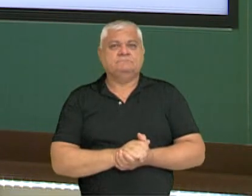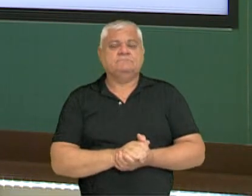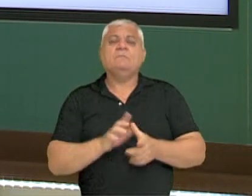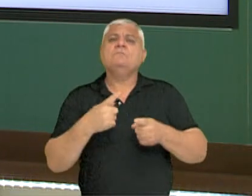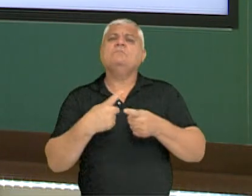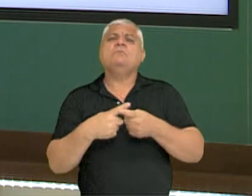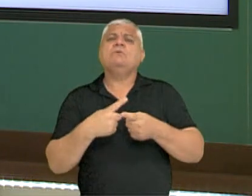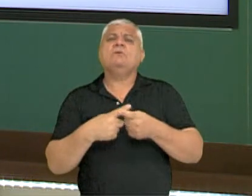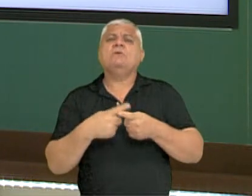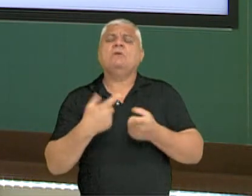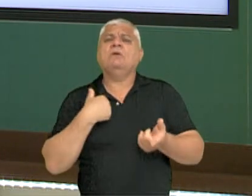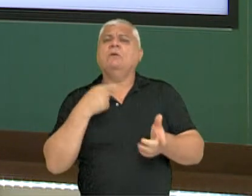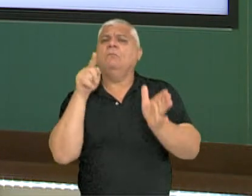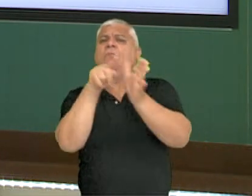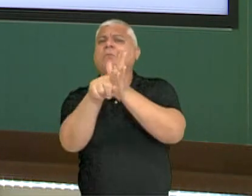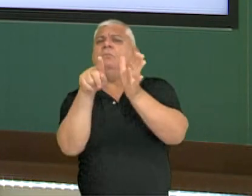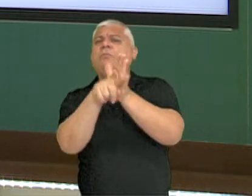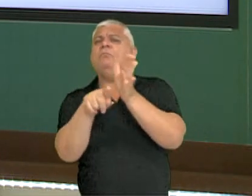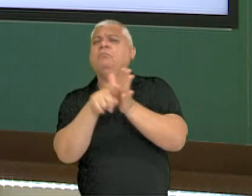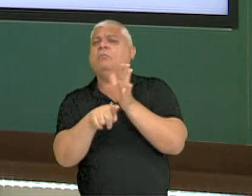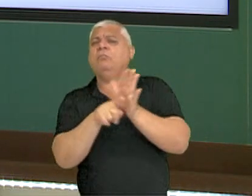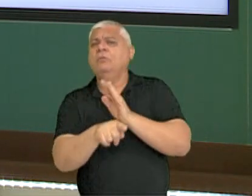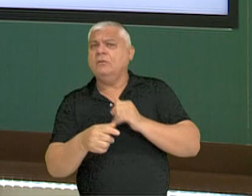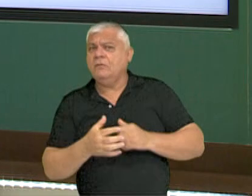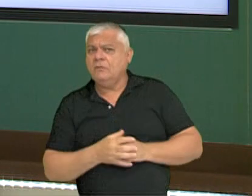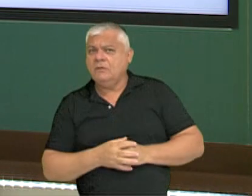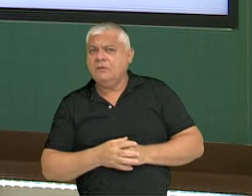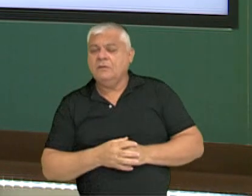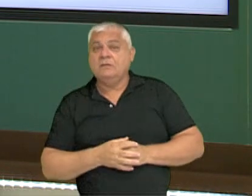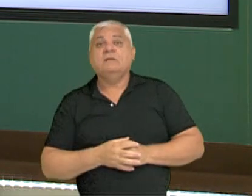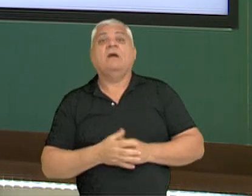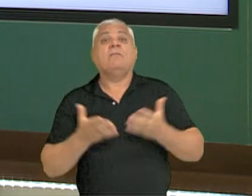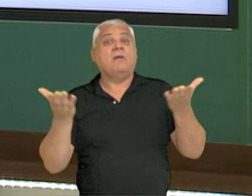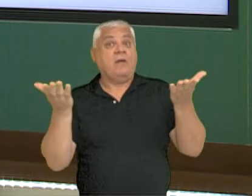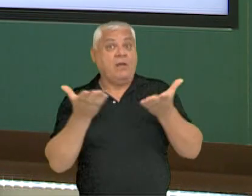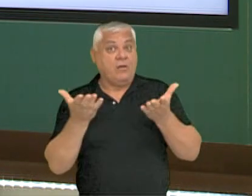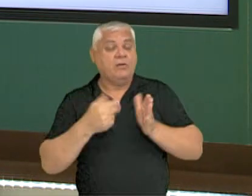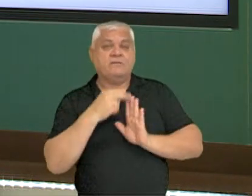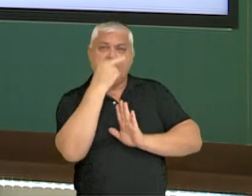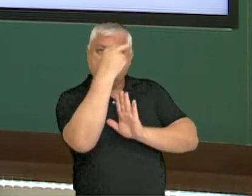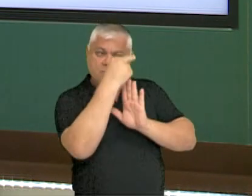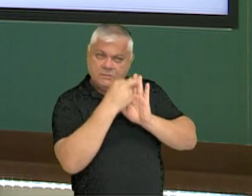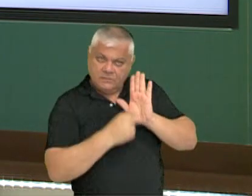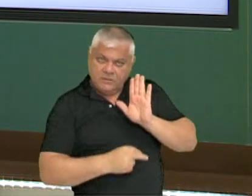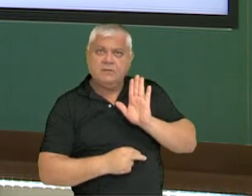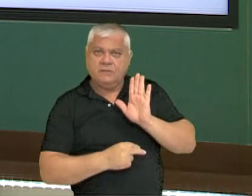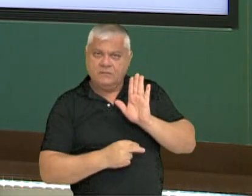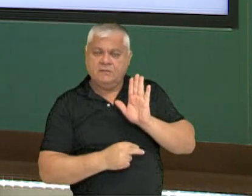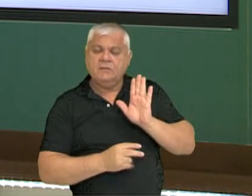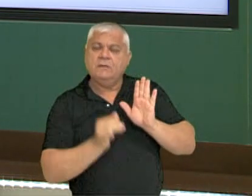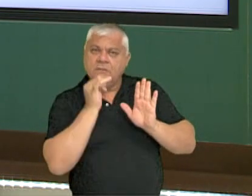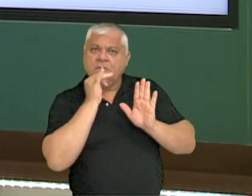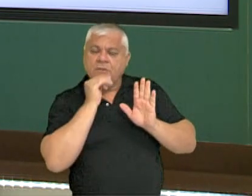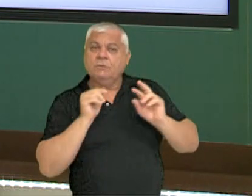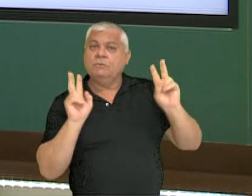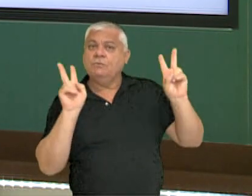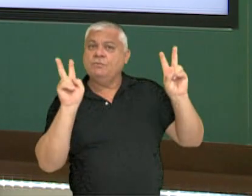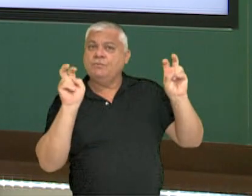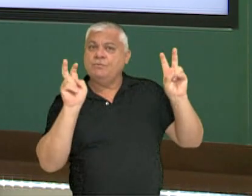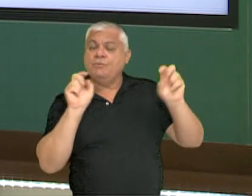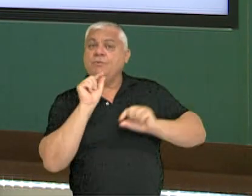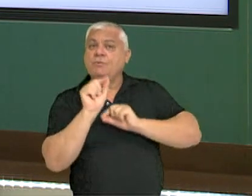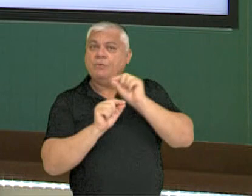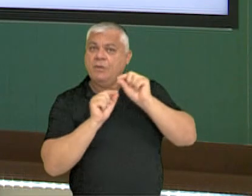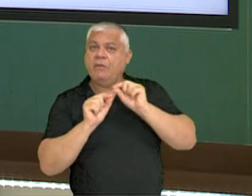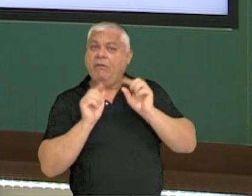que, professor, você perguntou isso para nós? Porque nós vamos ler uma notícia que trata de algo relacionado